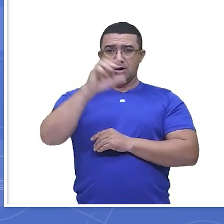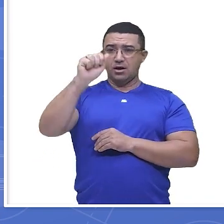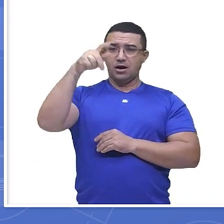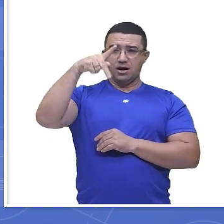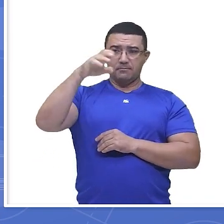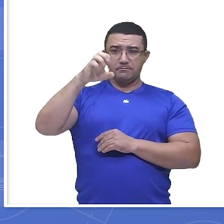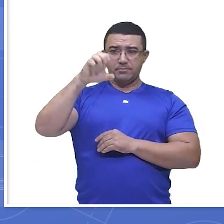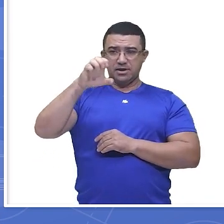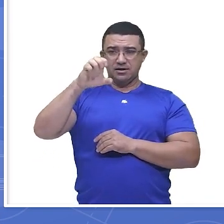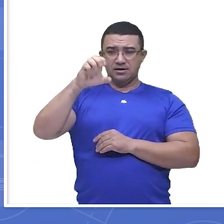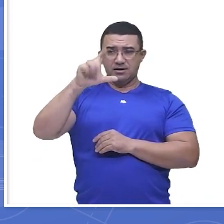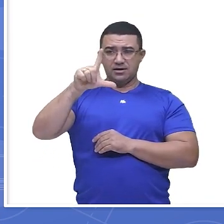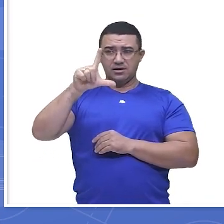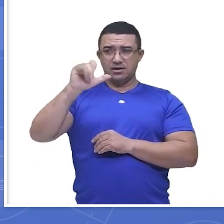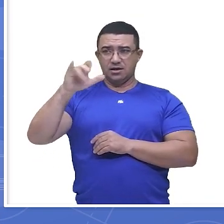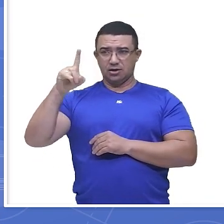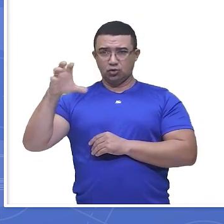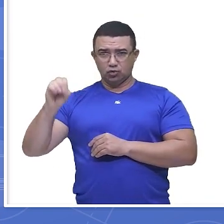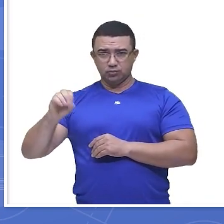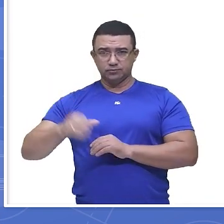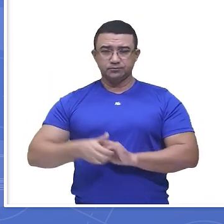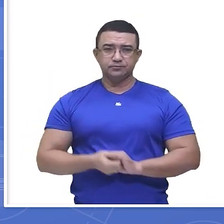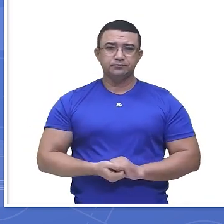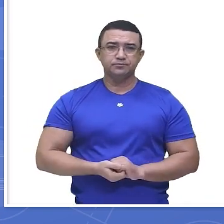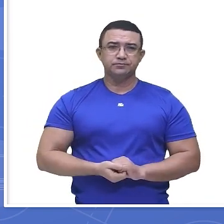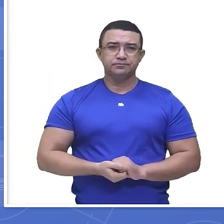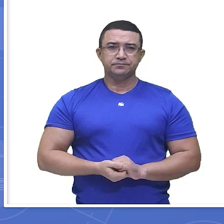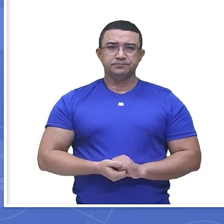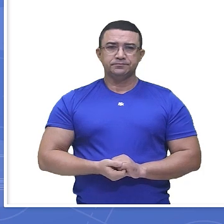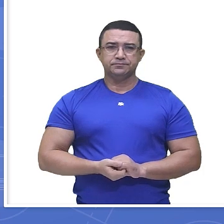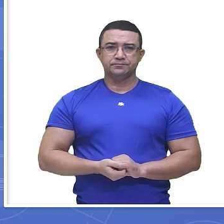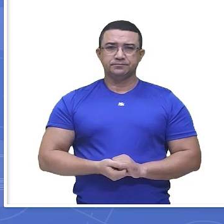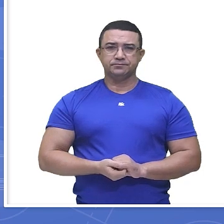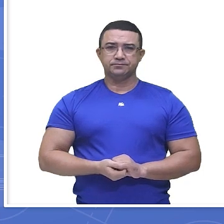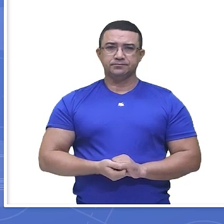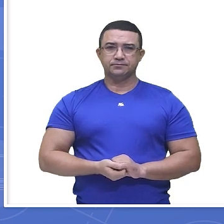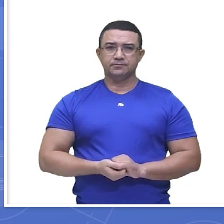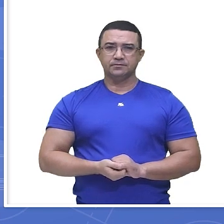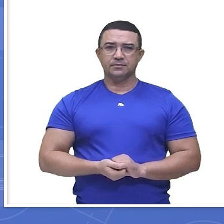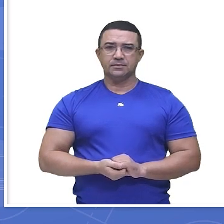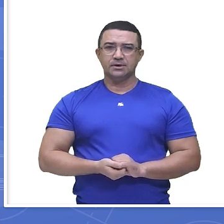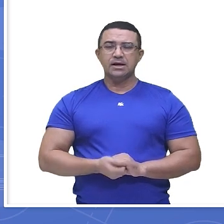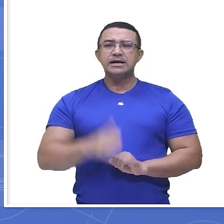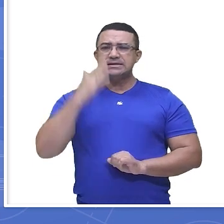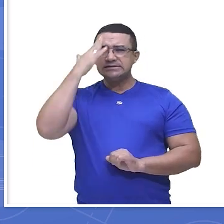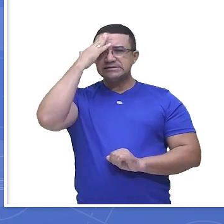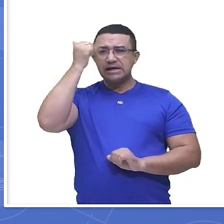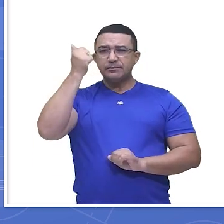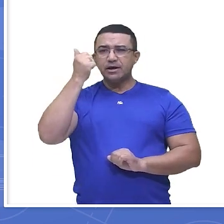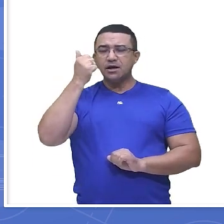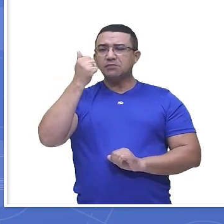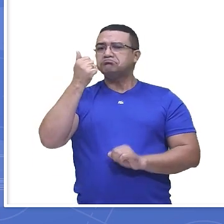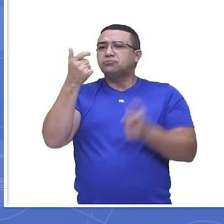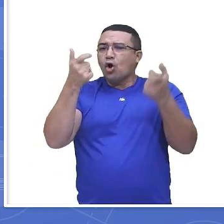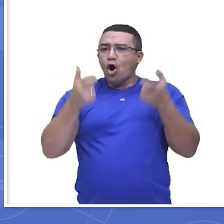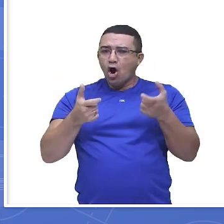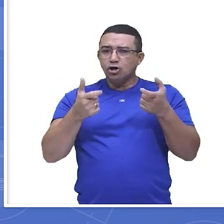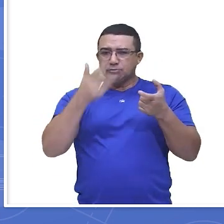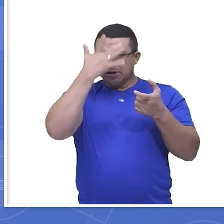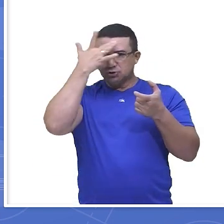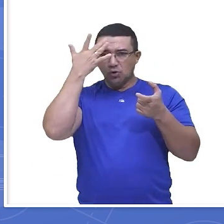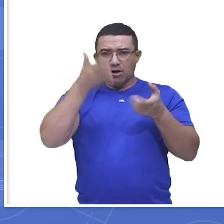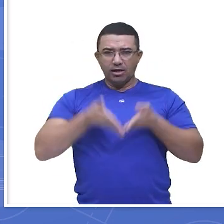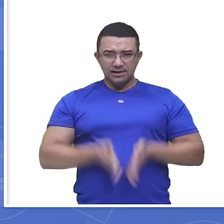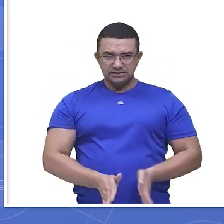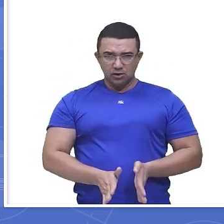interrogativo, quales? Muito bem, vamos adiante. Para descobrir a origem ou a nacionalidade de uma